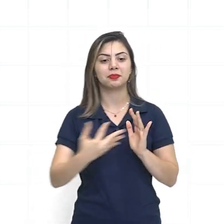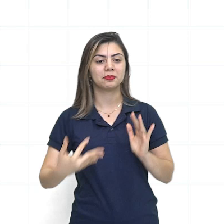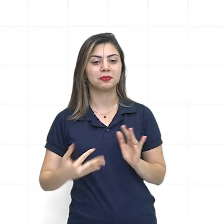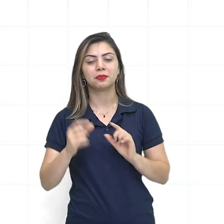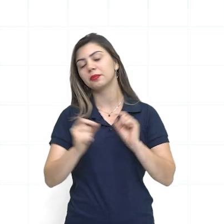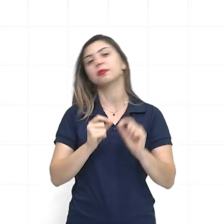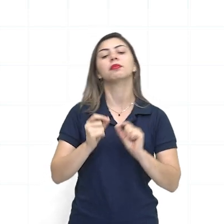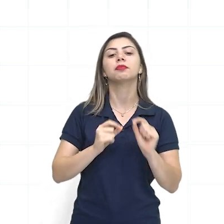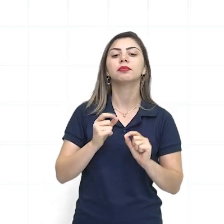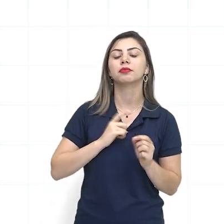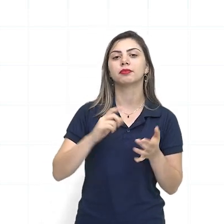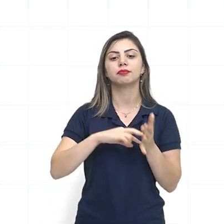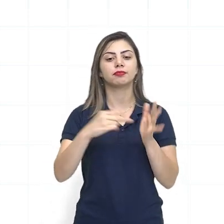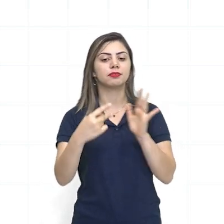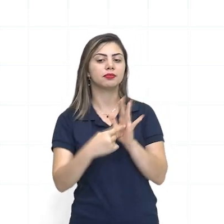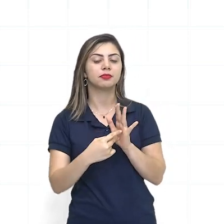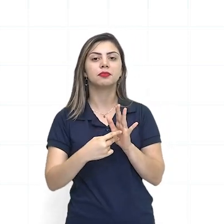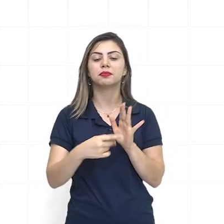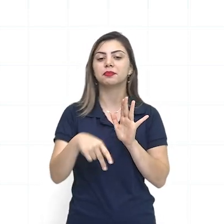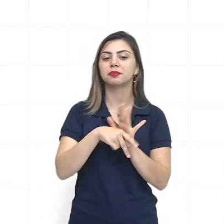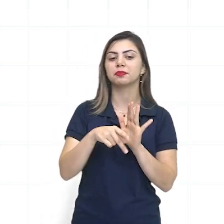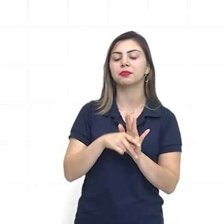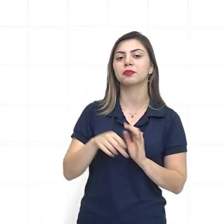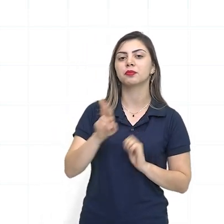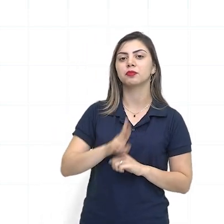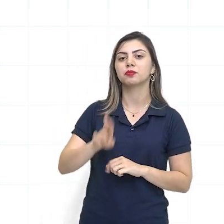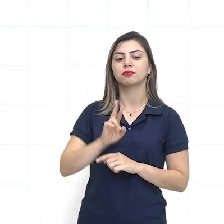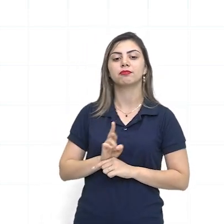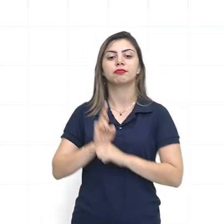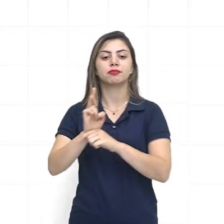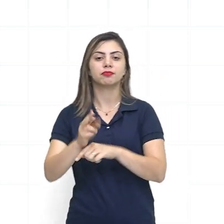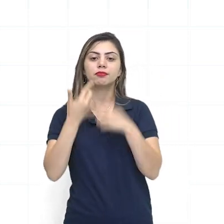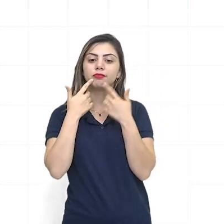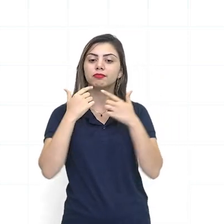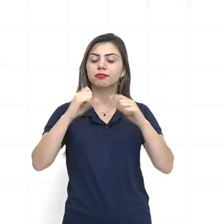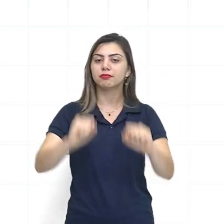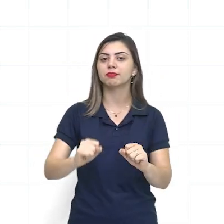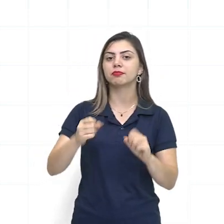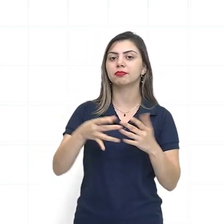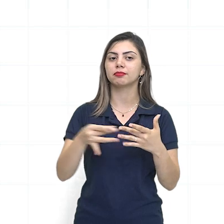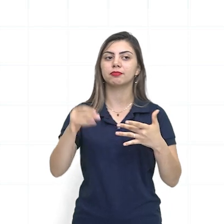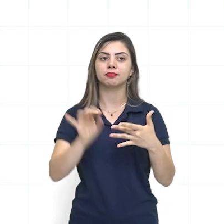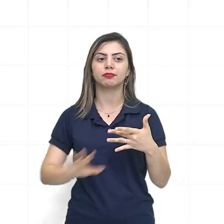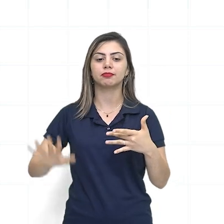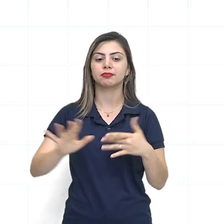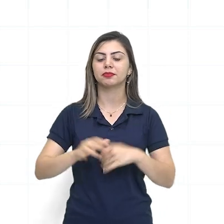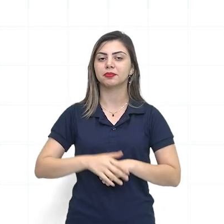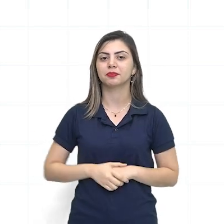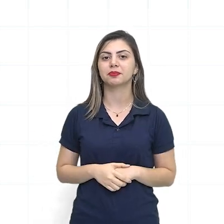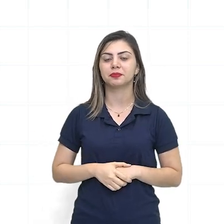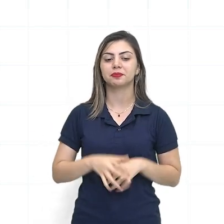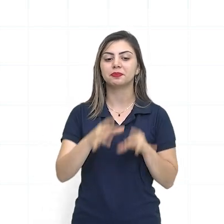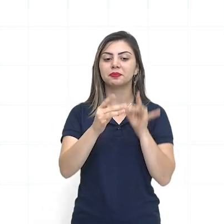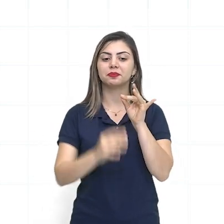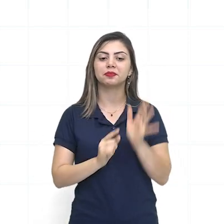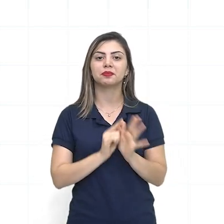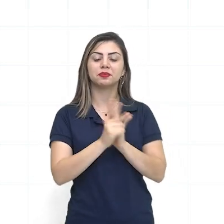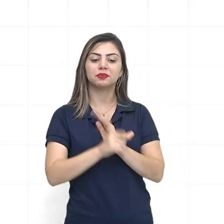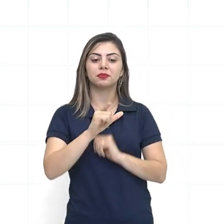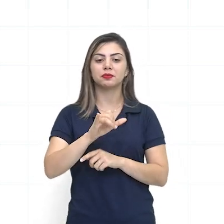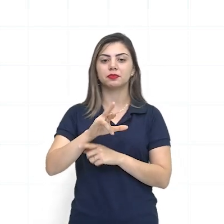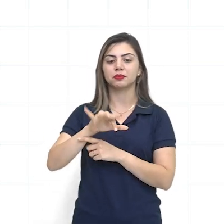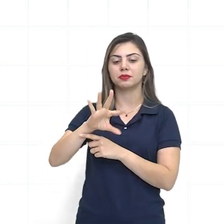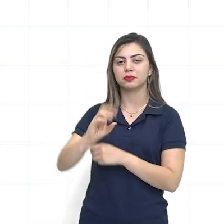e Compreensão dos Efeitos de Sentidos provocados pelos usos de recursos linguísticos e multissemióticos. E o